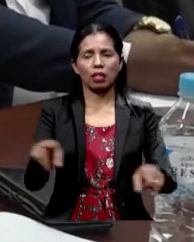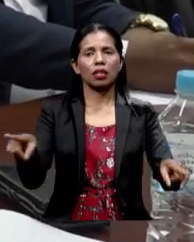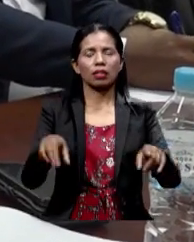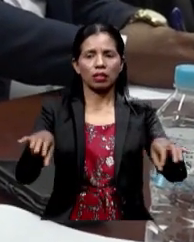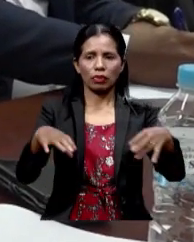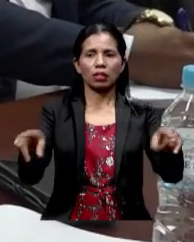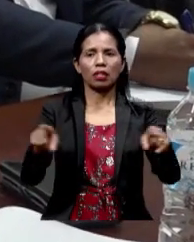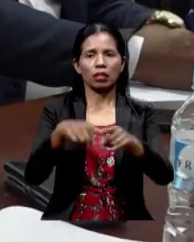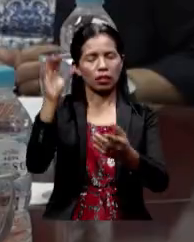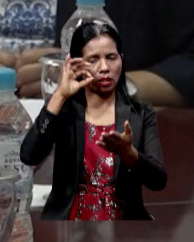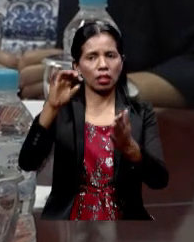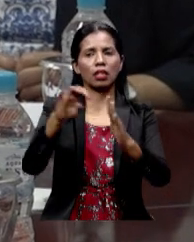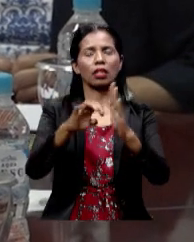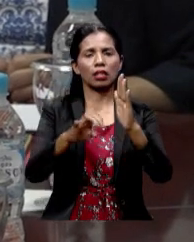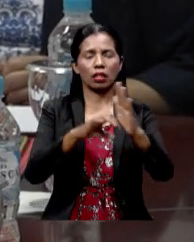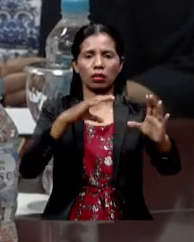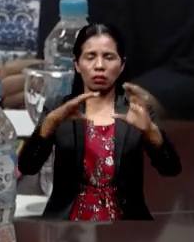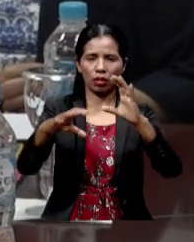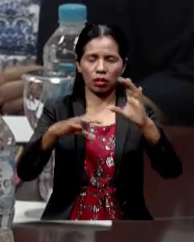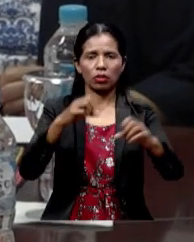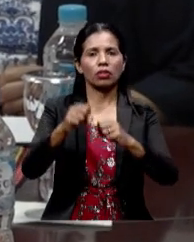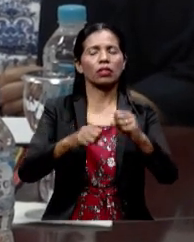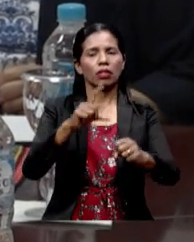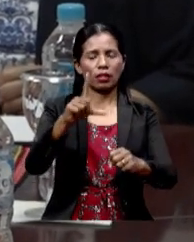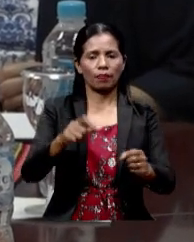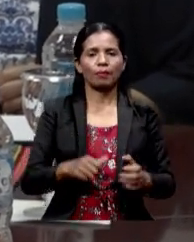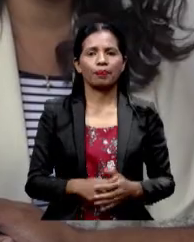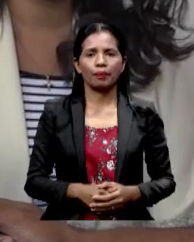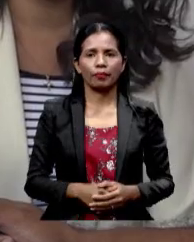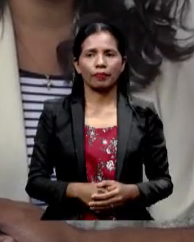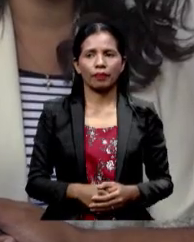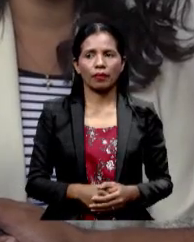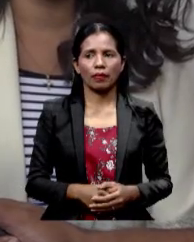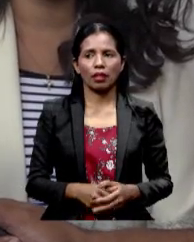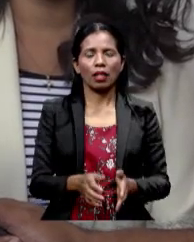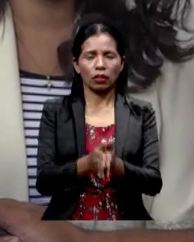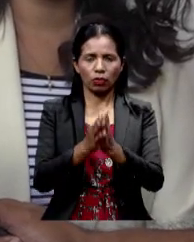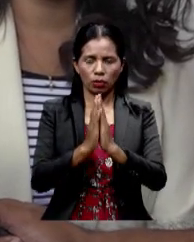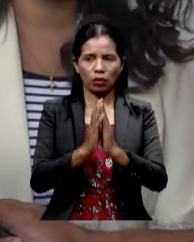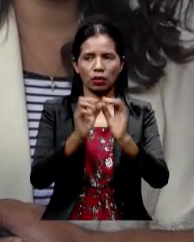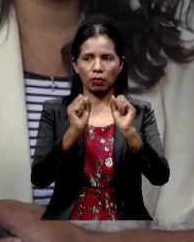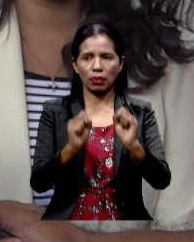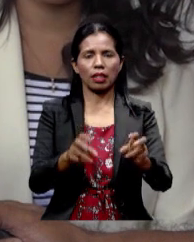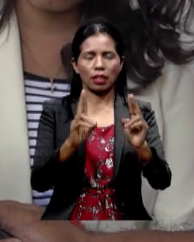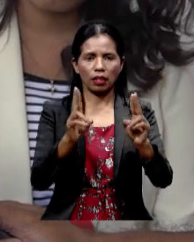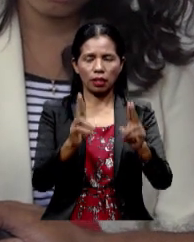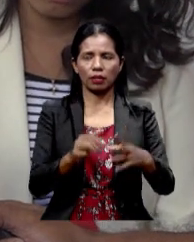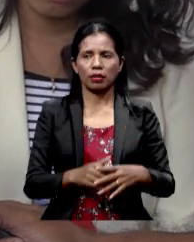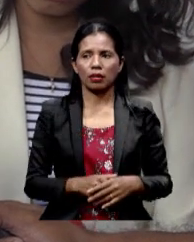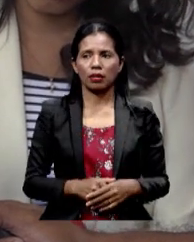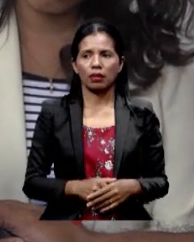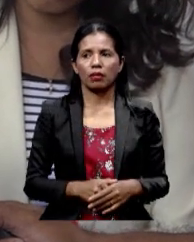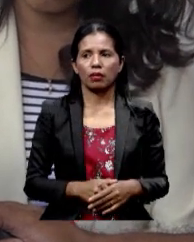nudar secretário Estado Comunicação Social. Ato russo, ato bele acelera